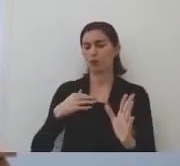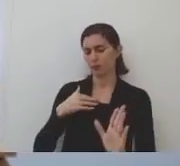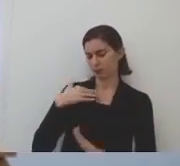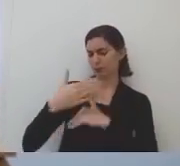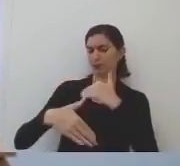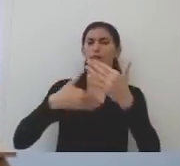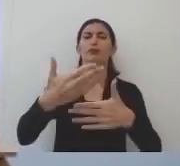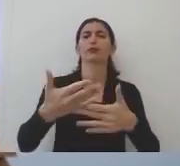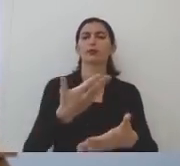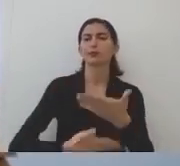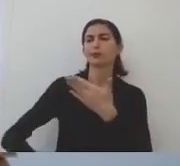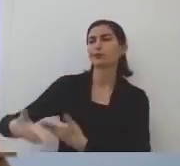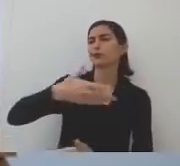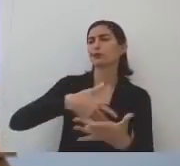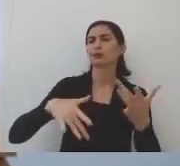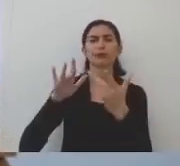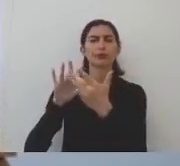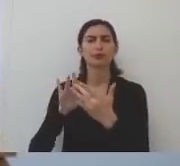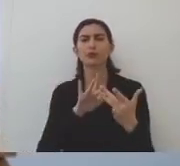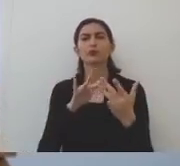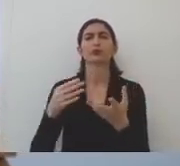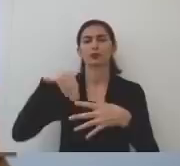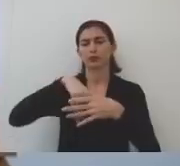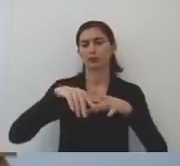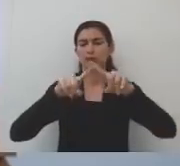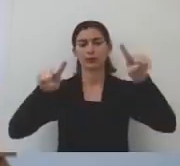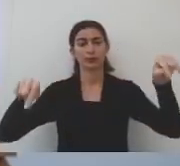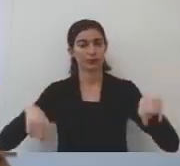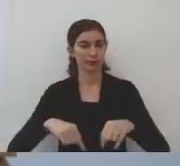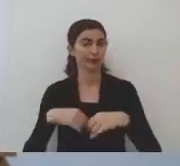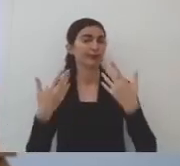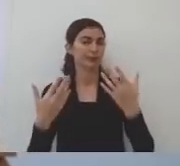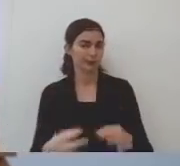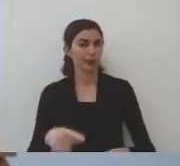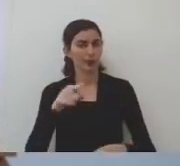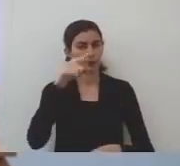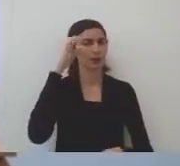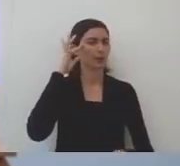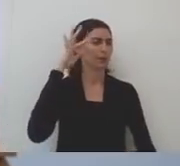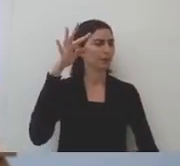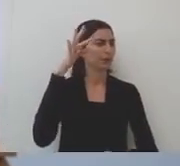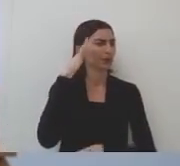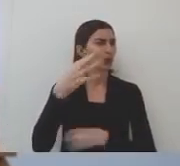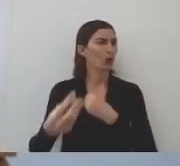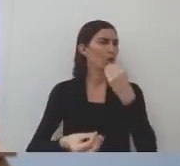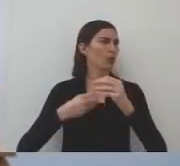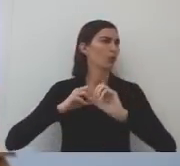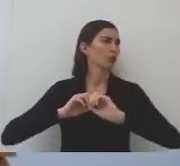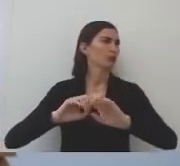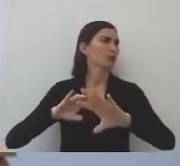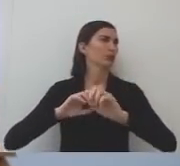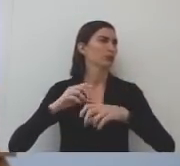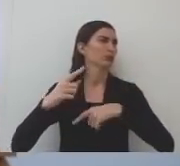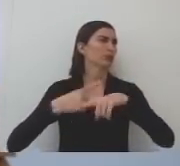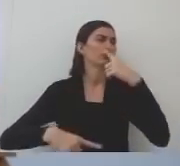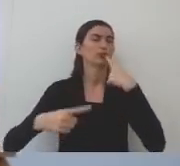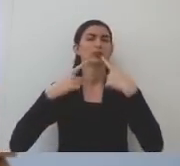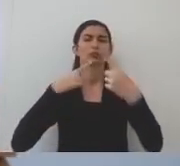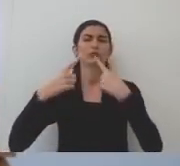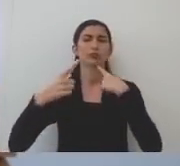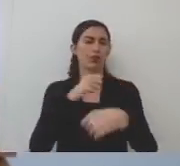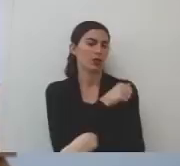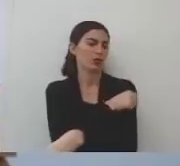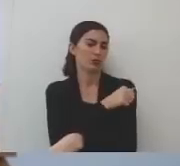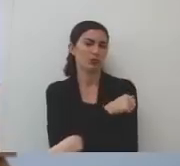processo de interação em sala de aula? Exatamente. Você vai pensar como é que você lida tanto com os